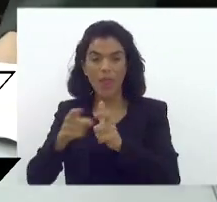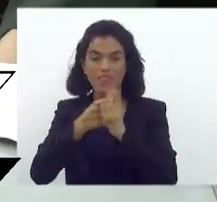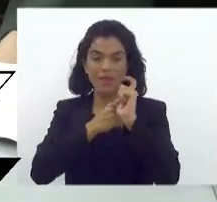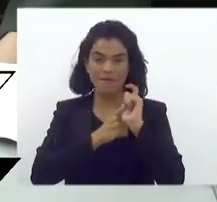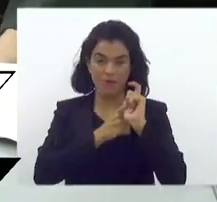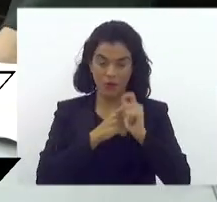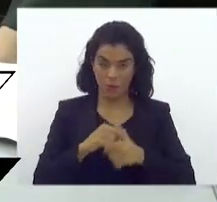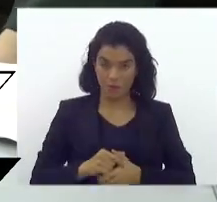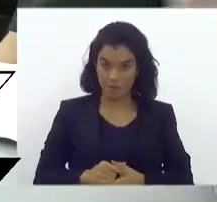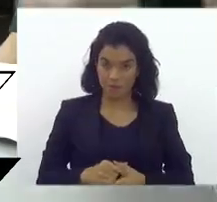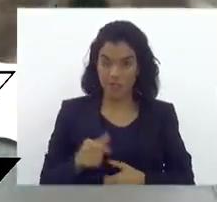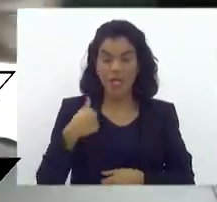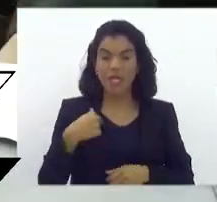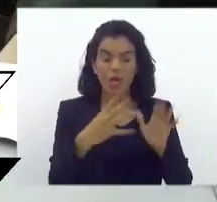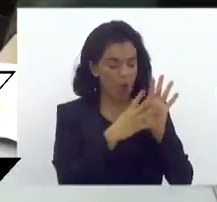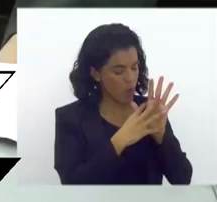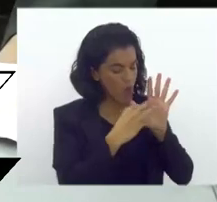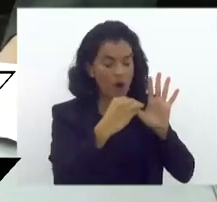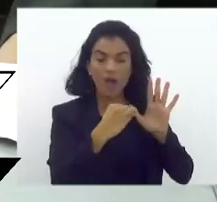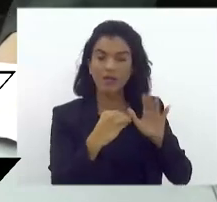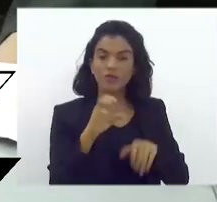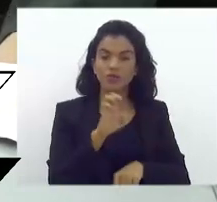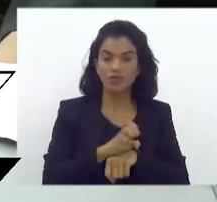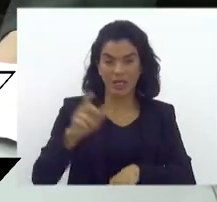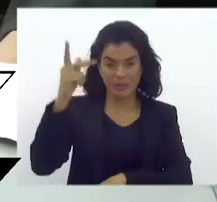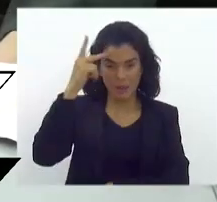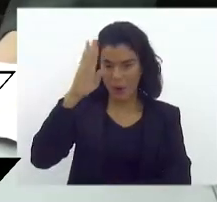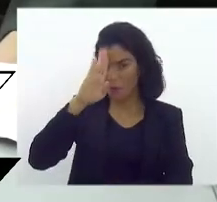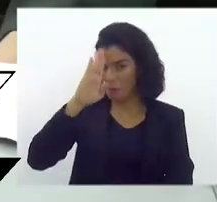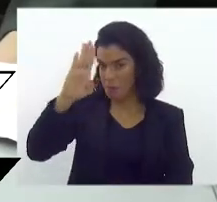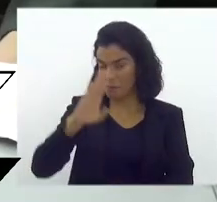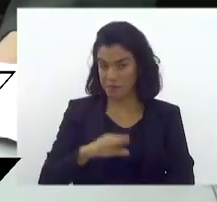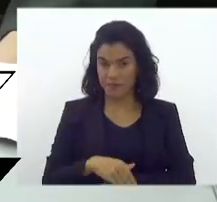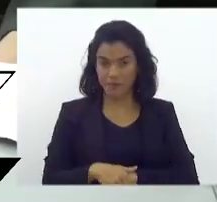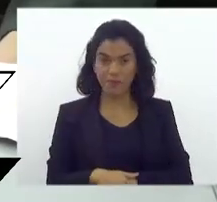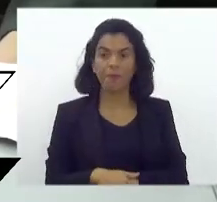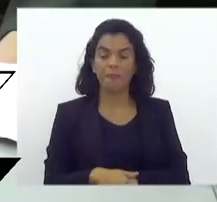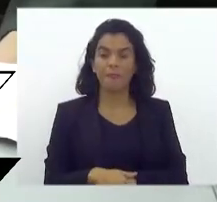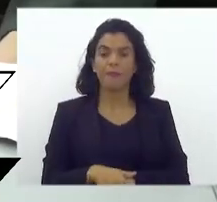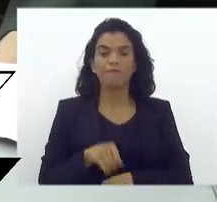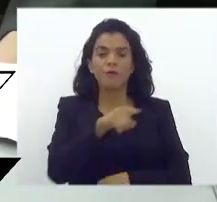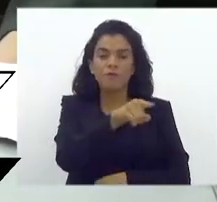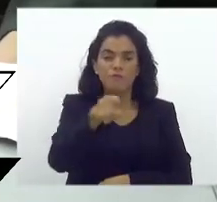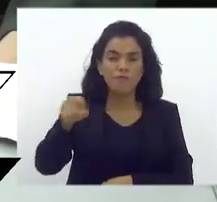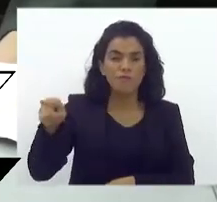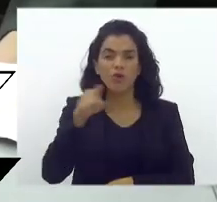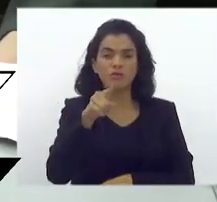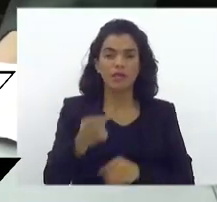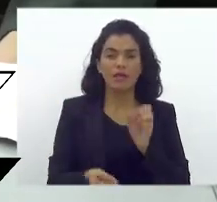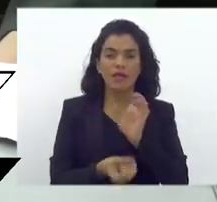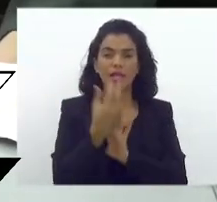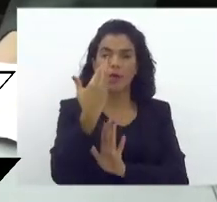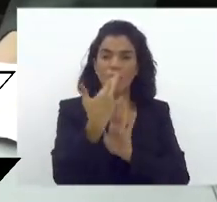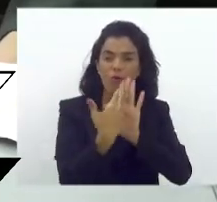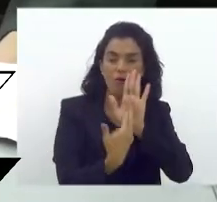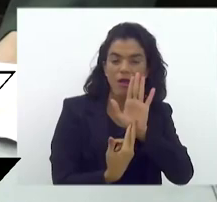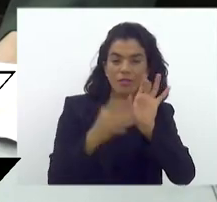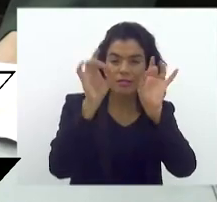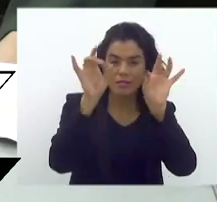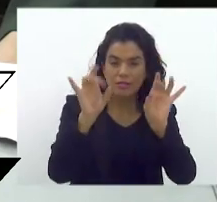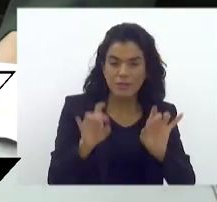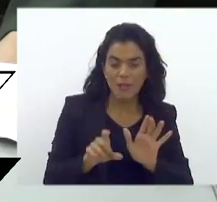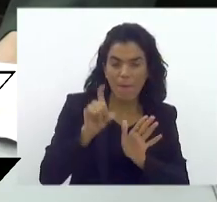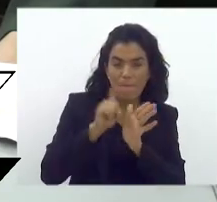no estado de São Paulo, principalmente. Você cria o regime especial